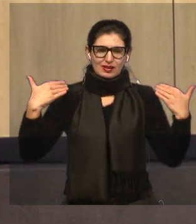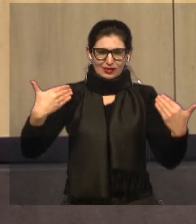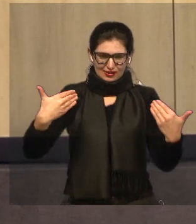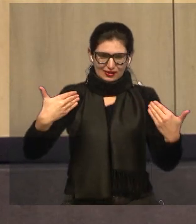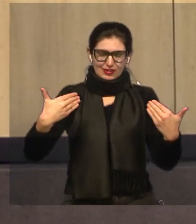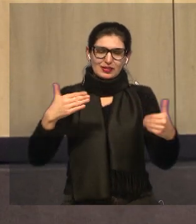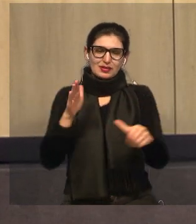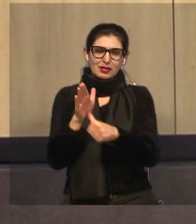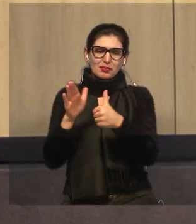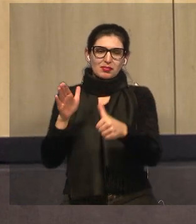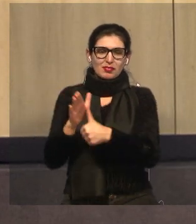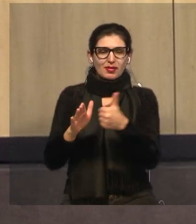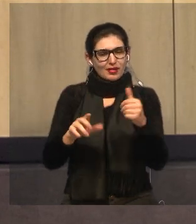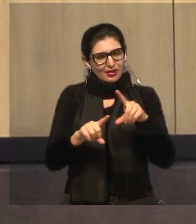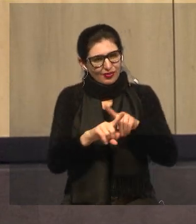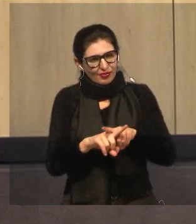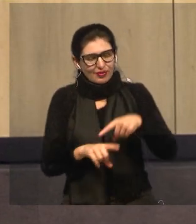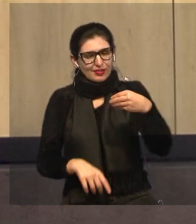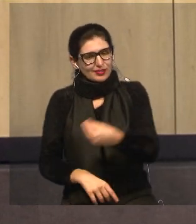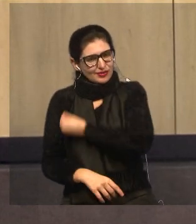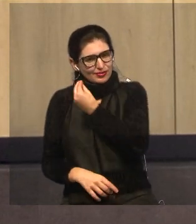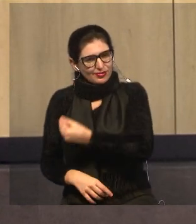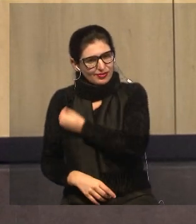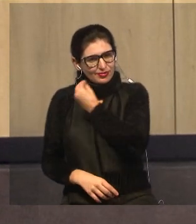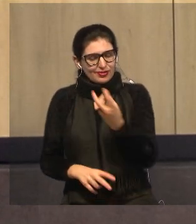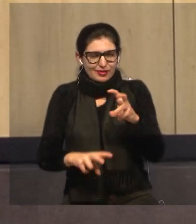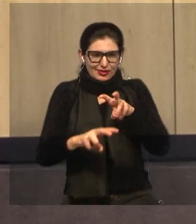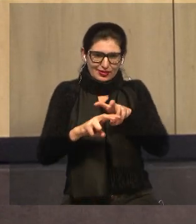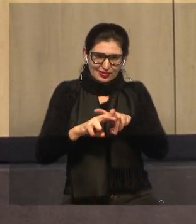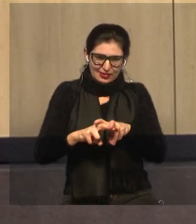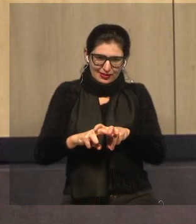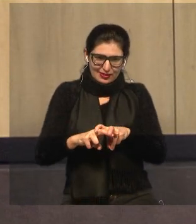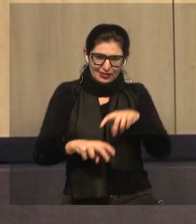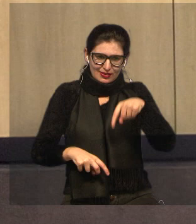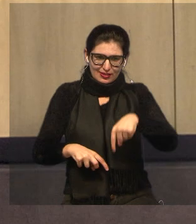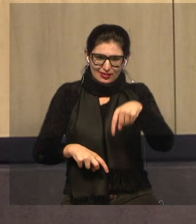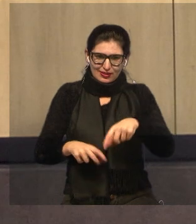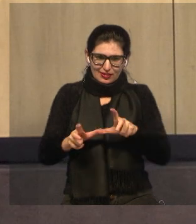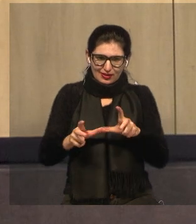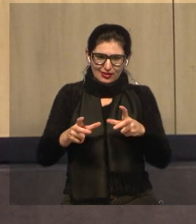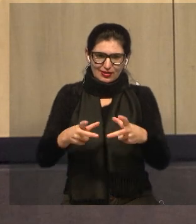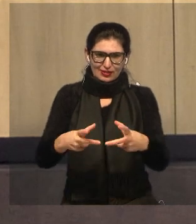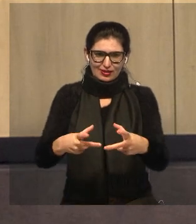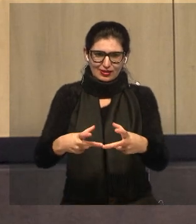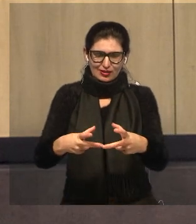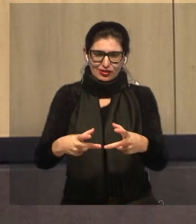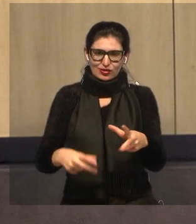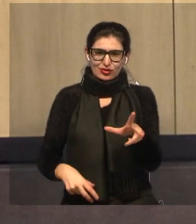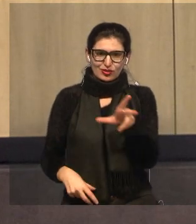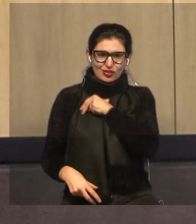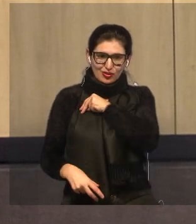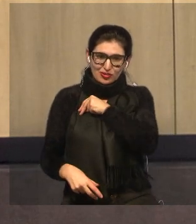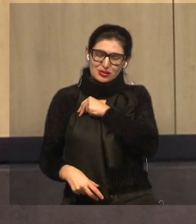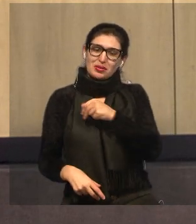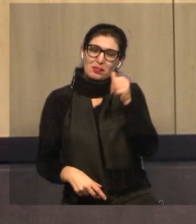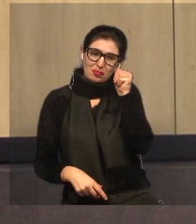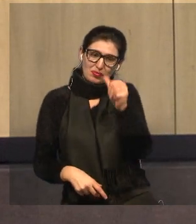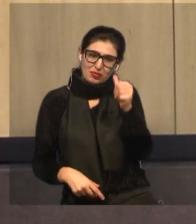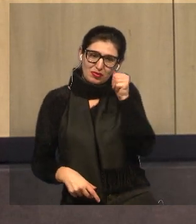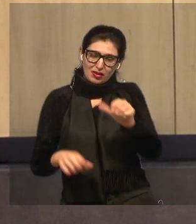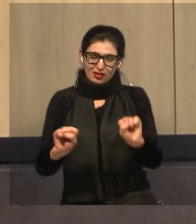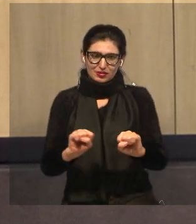pela primeira vez, me sento a essa mesa. Olha só, Mulheres em Defesa da Infância de